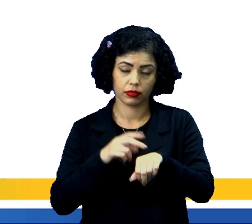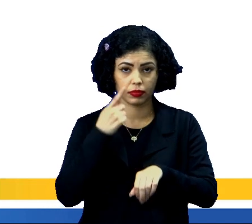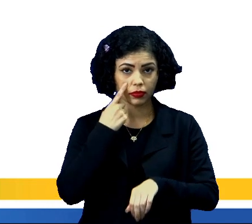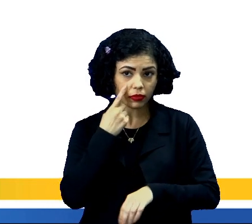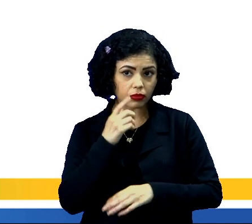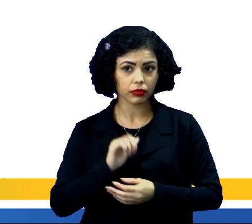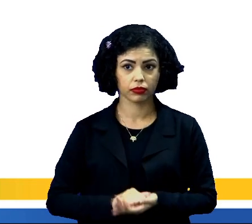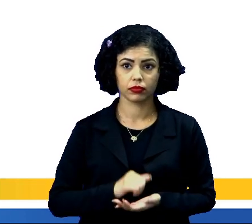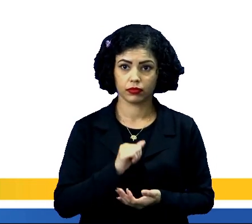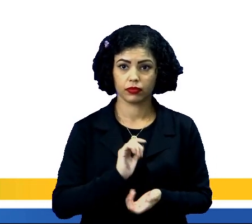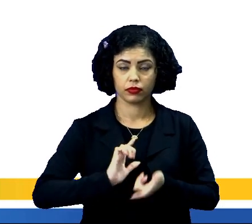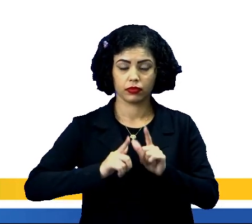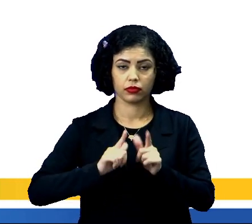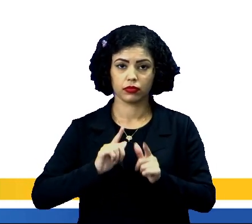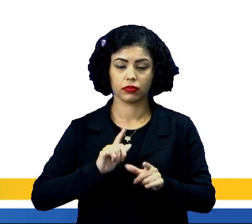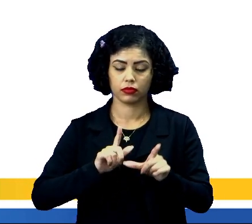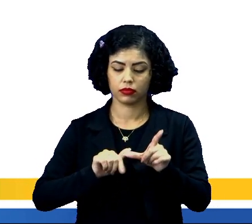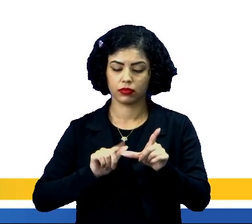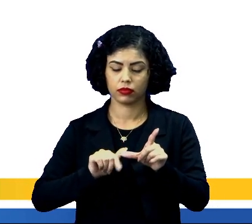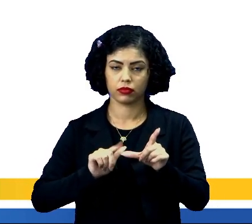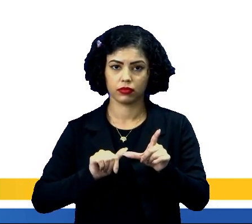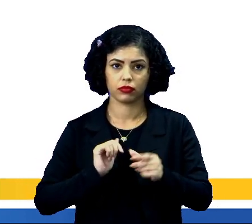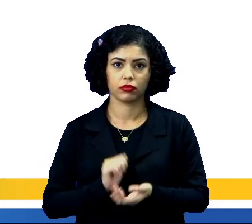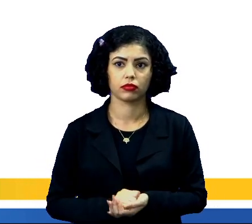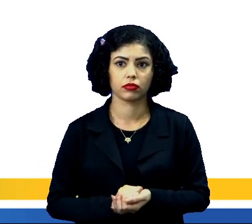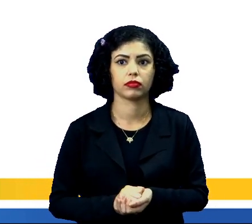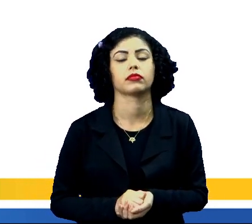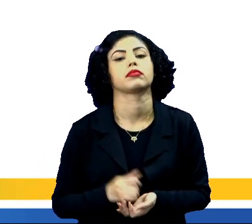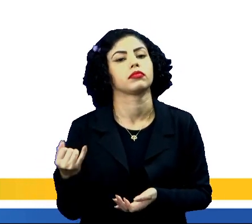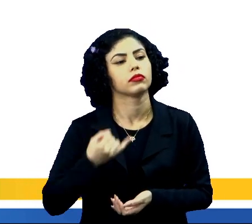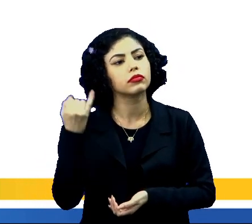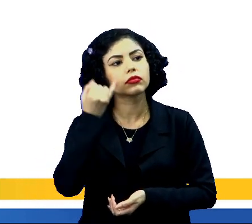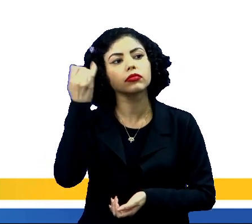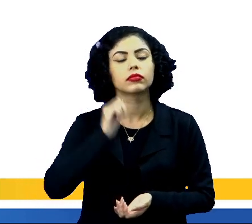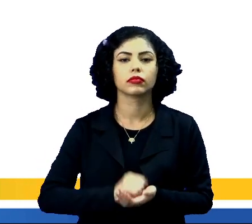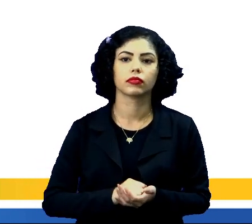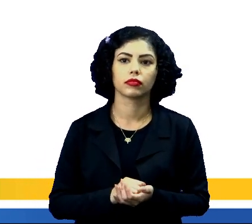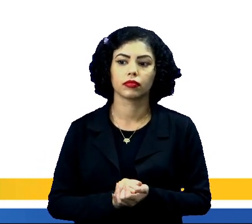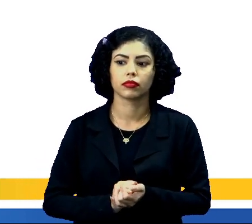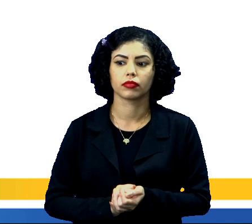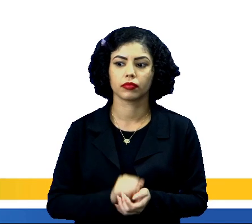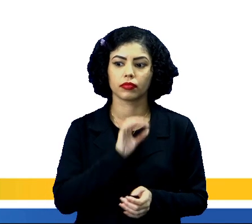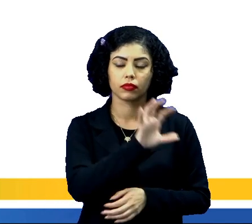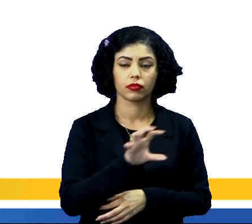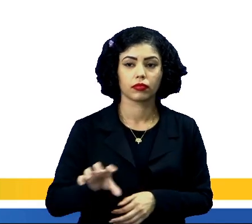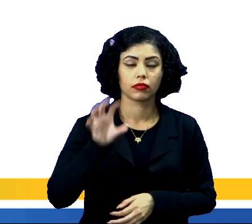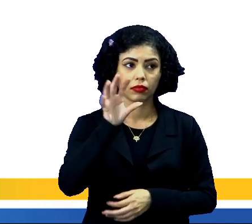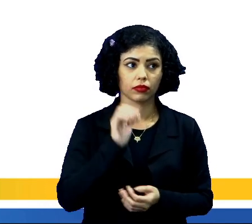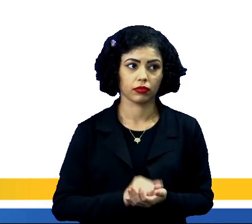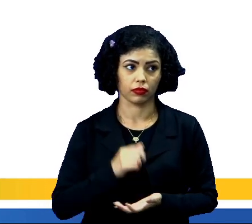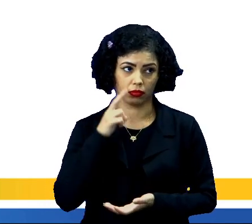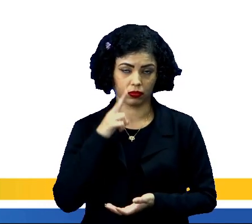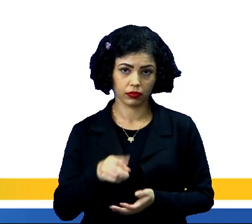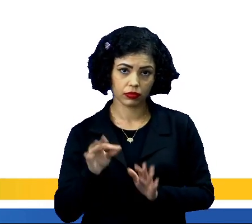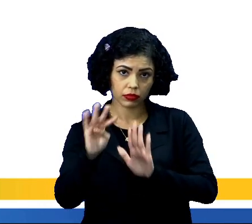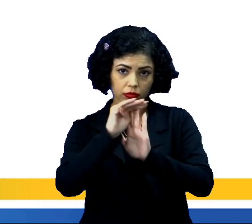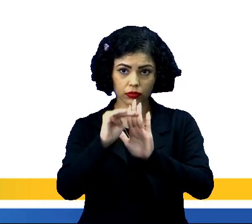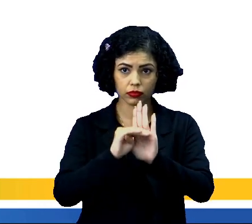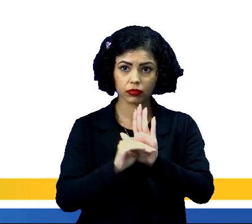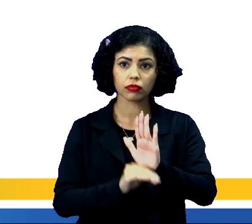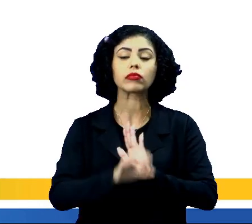vocês observarem ali na legenda, né, que é um elemento super importante, um dos principais elementos de um mapa, a gente vai ter ali as